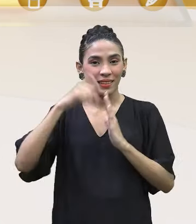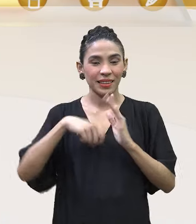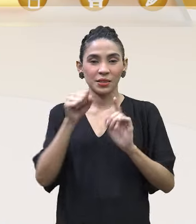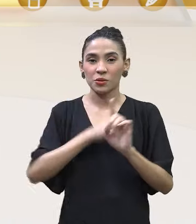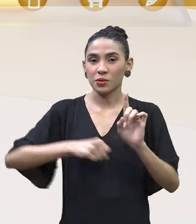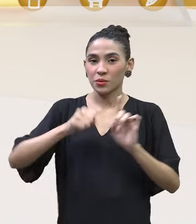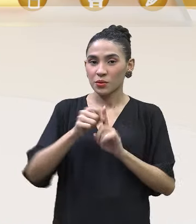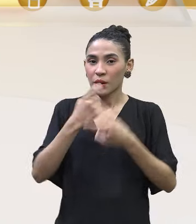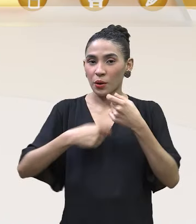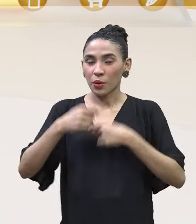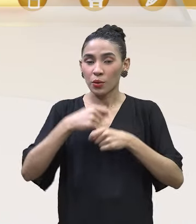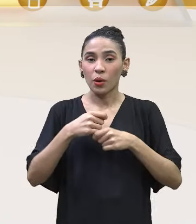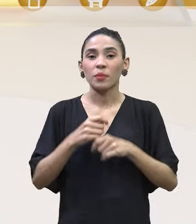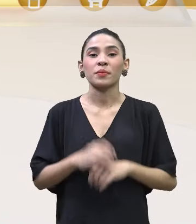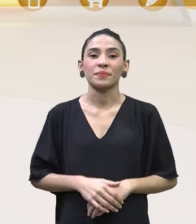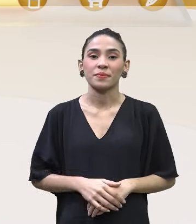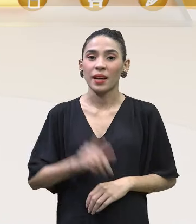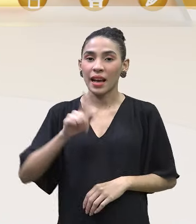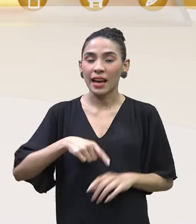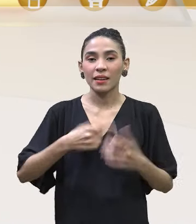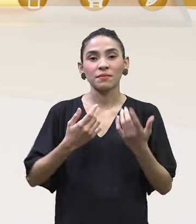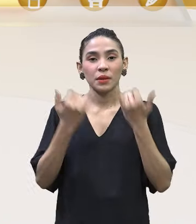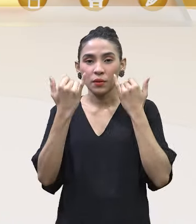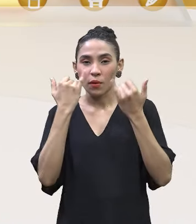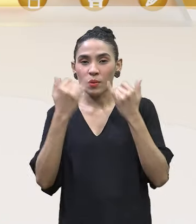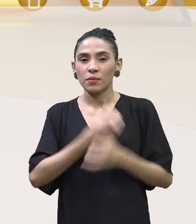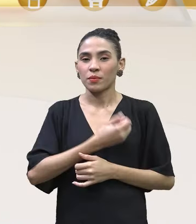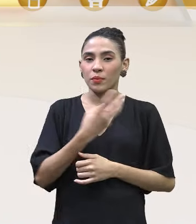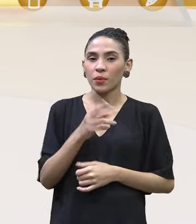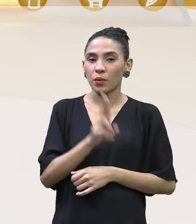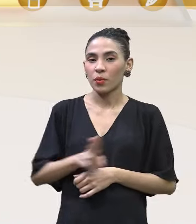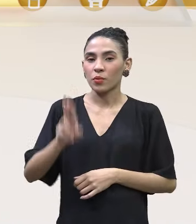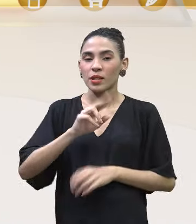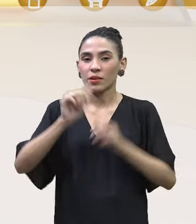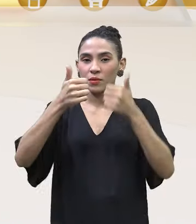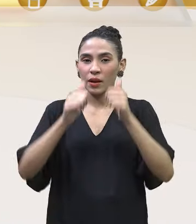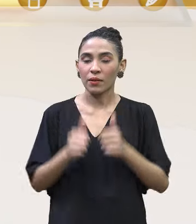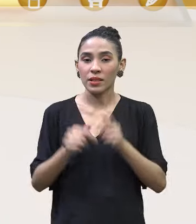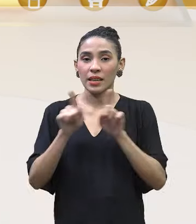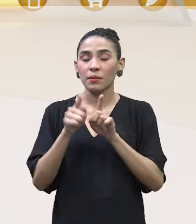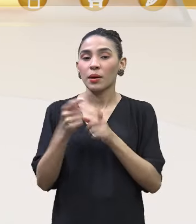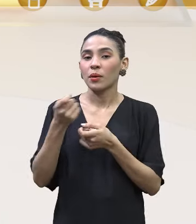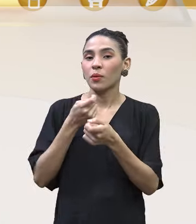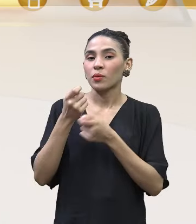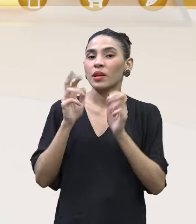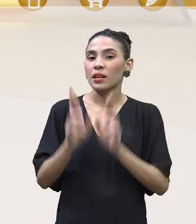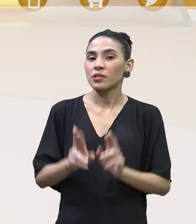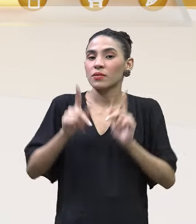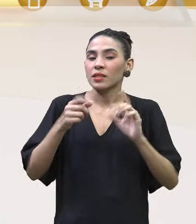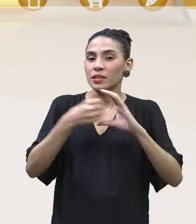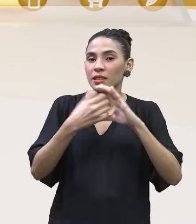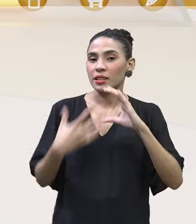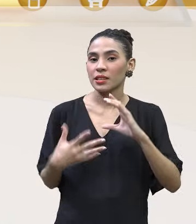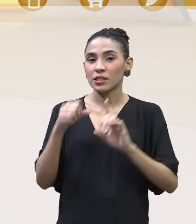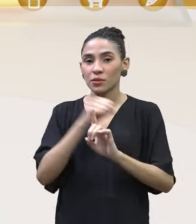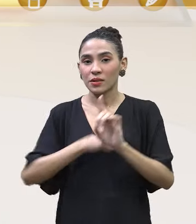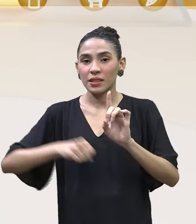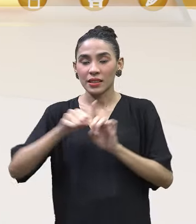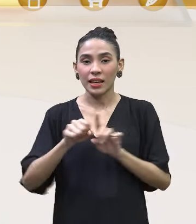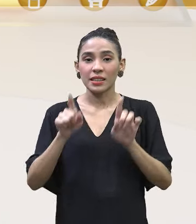econômicas meus queridos alunos são indicadores quantitativos utilizados para avaliar e monitorar diferentes aspectos da sociedade